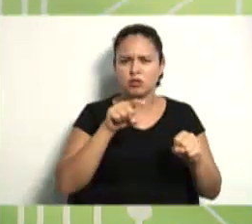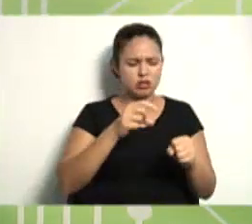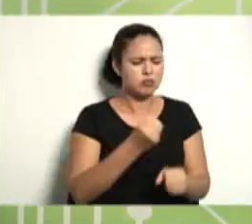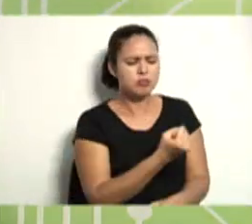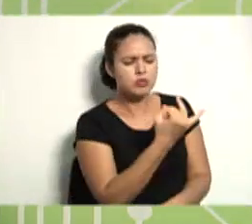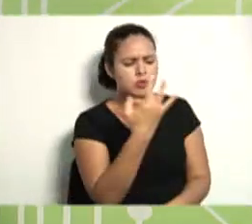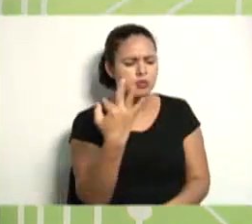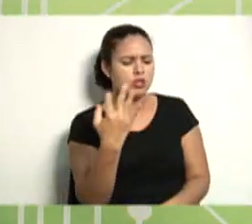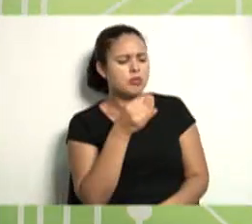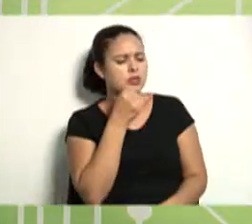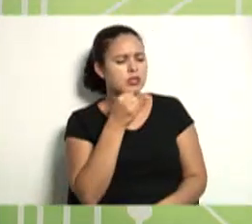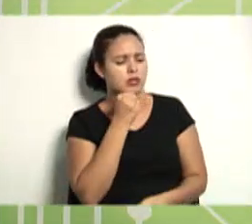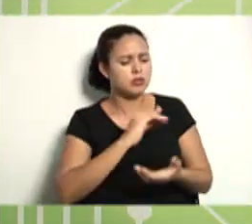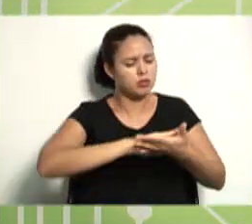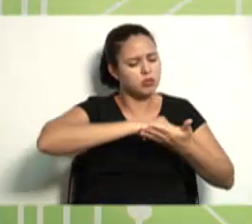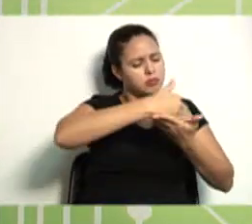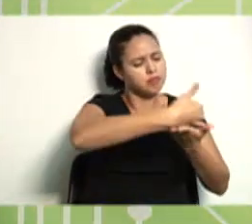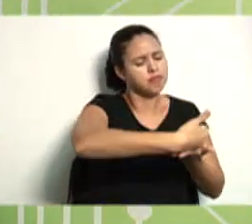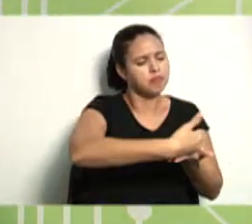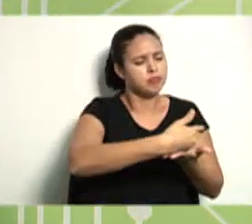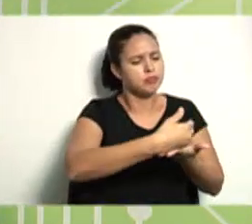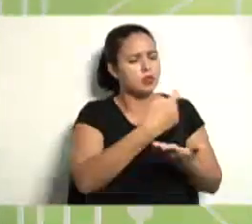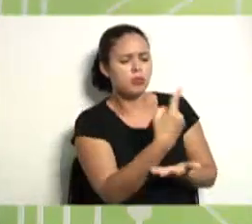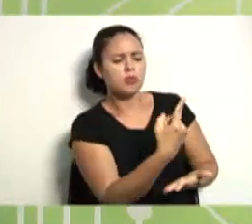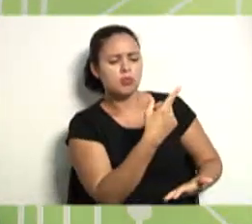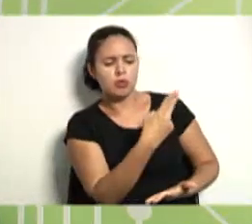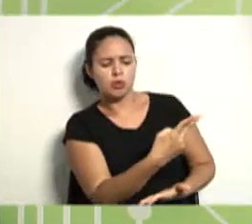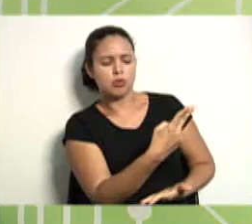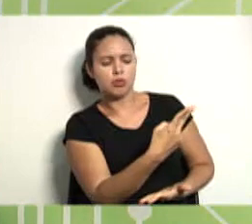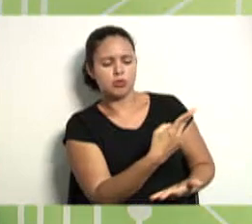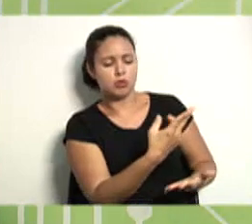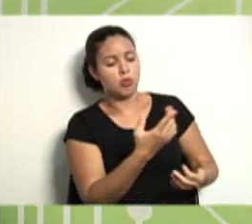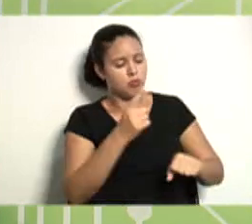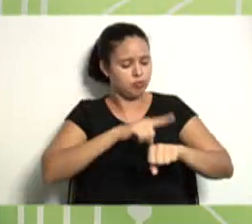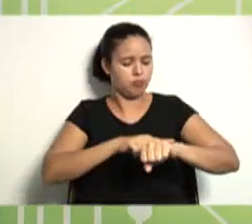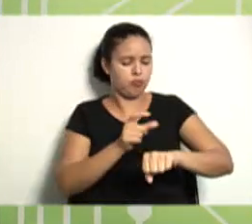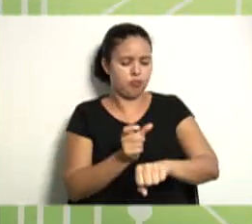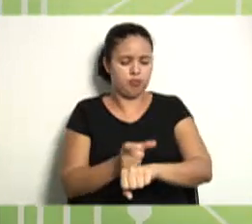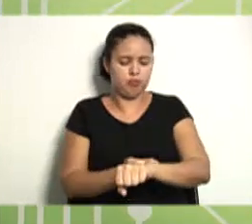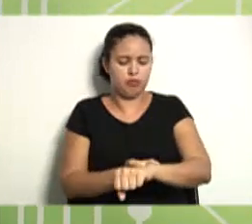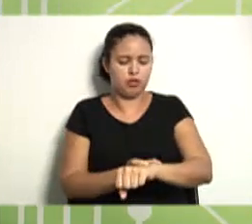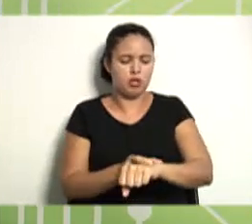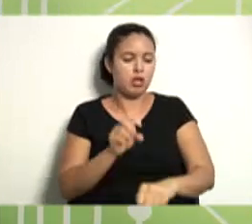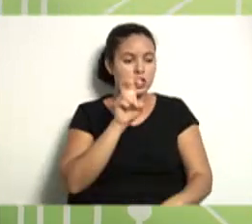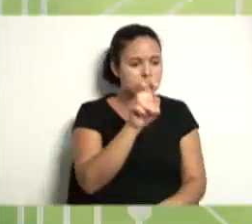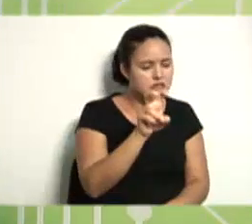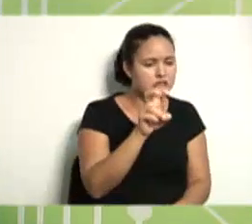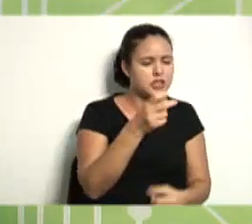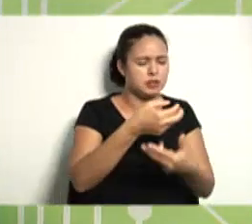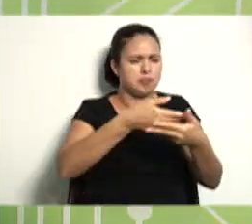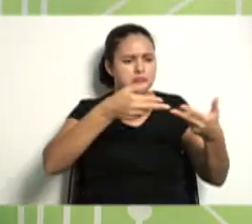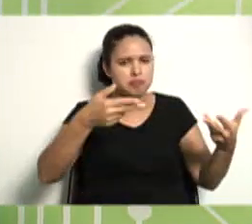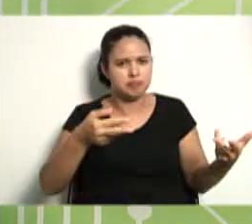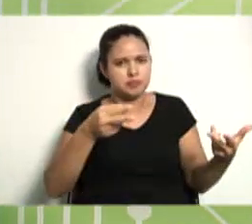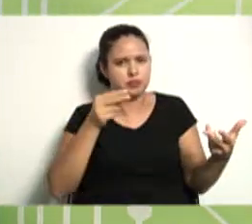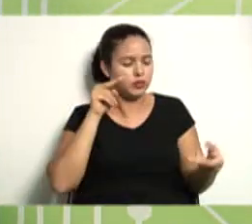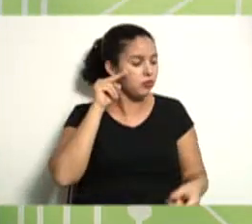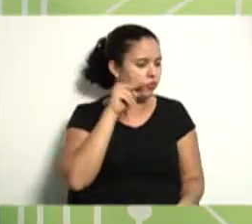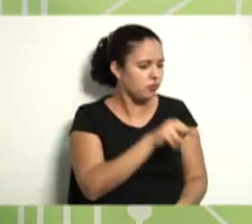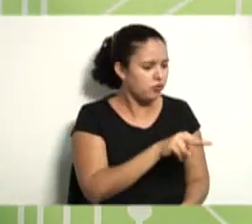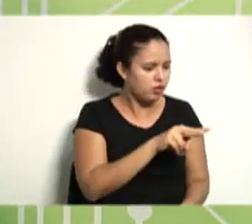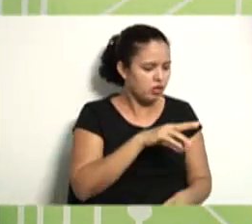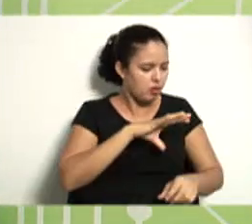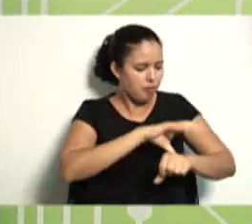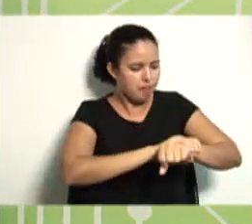2 computadores, foram fabricados 5 relógios. Esse é um produto material.